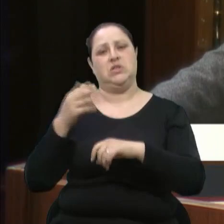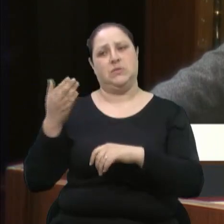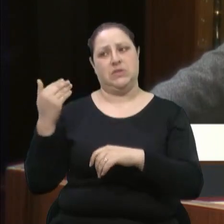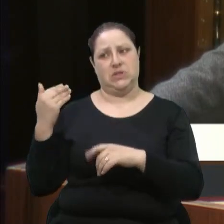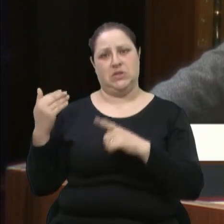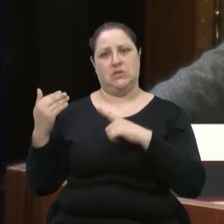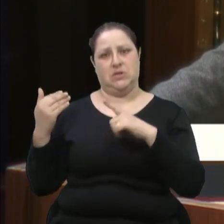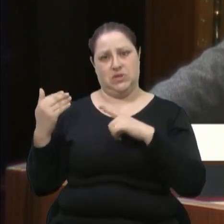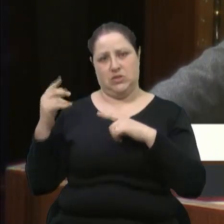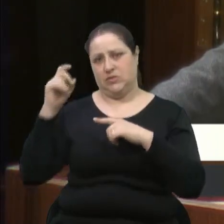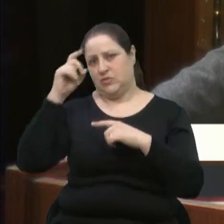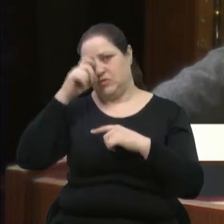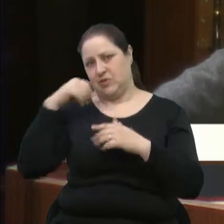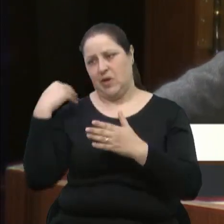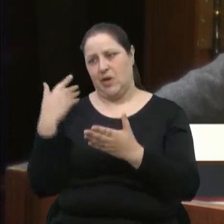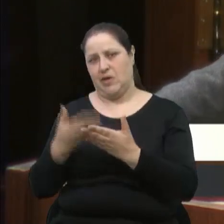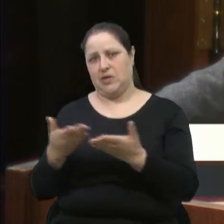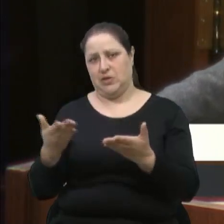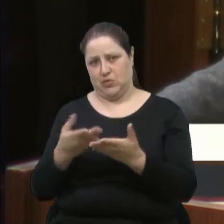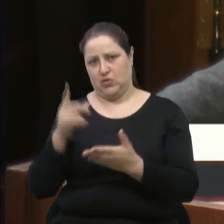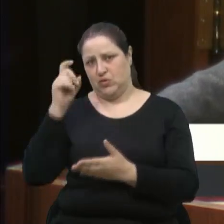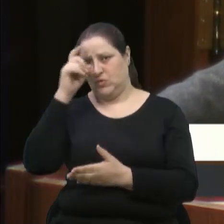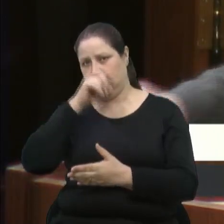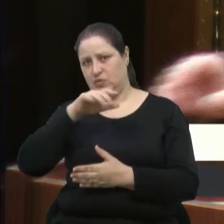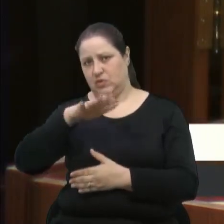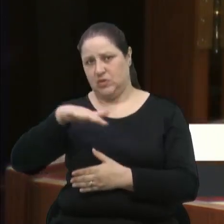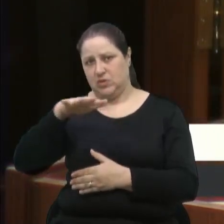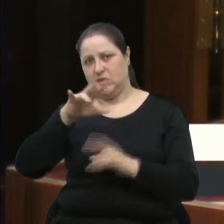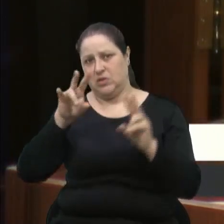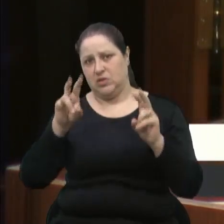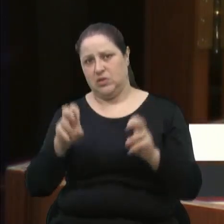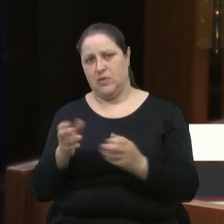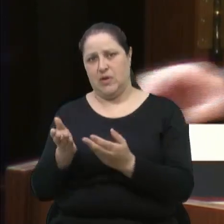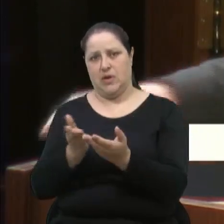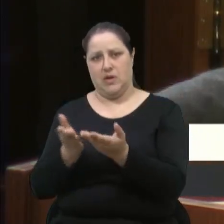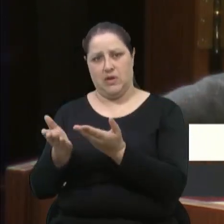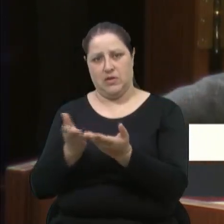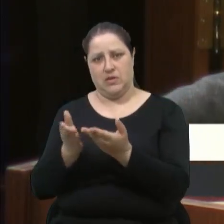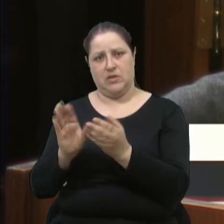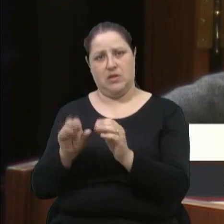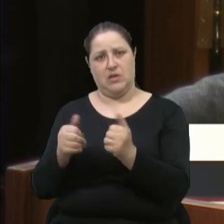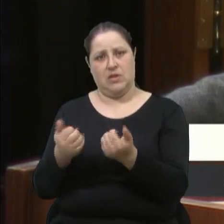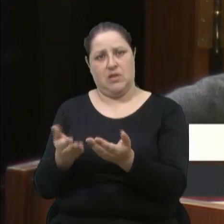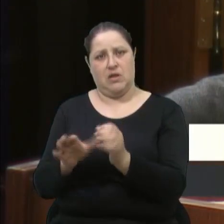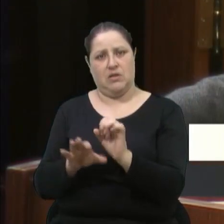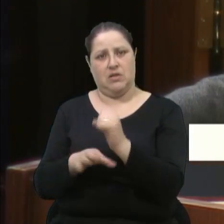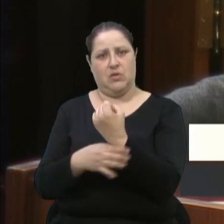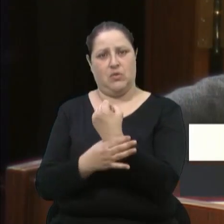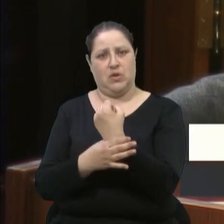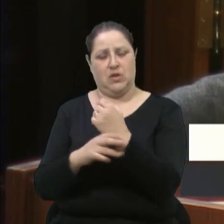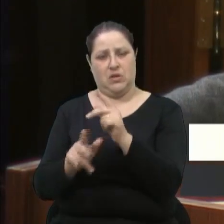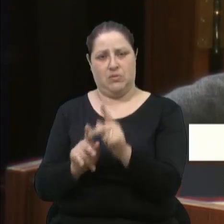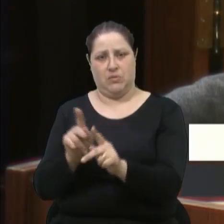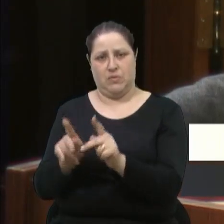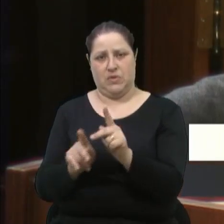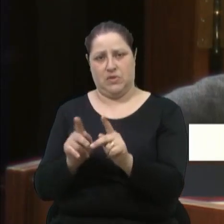passado e continuamos passando em relação a prestar um atendimento e dar segurança à nossa população.